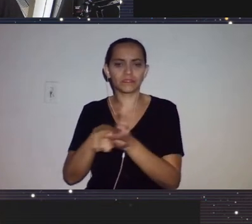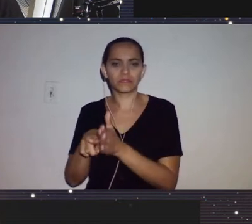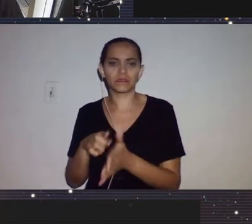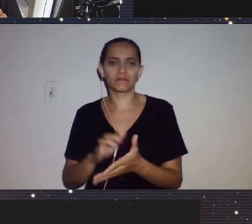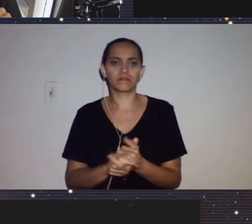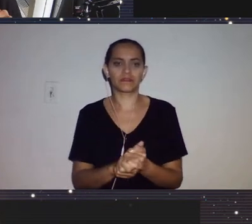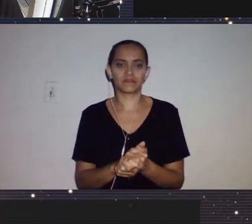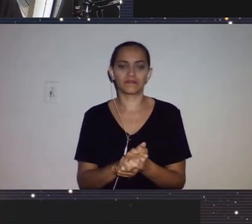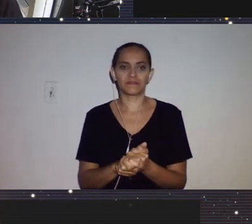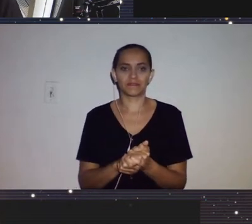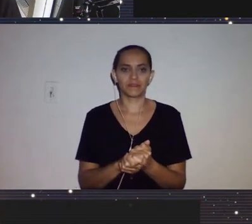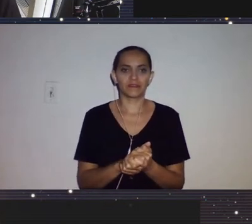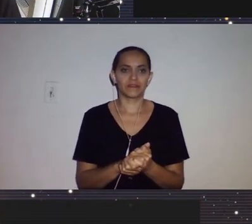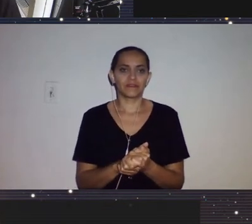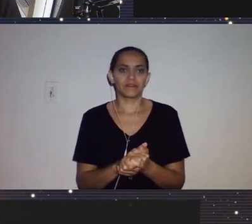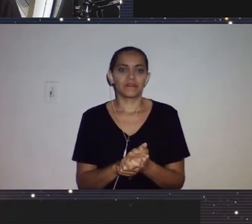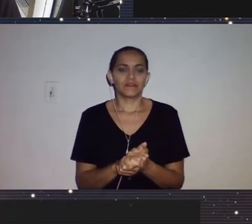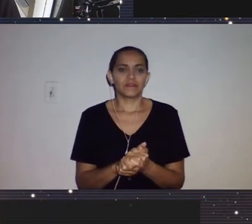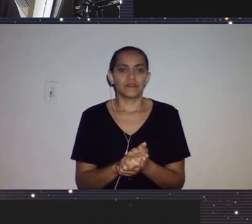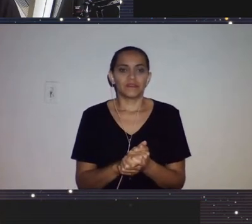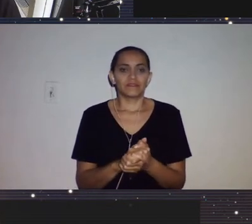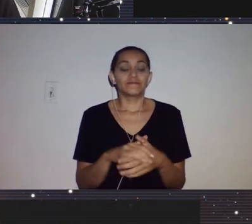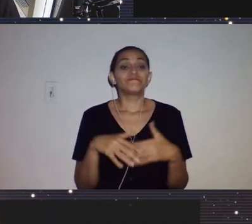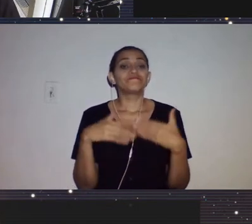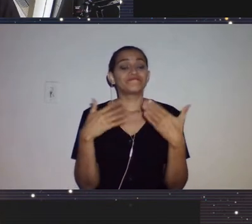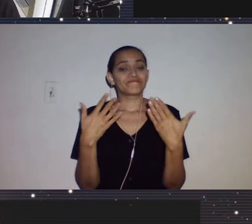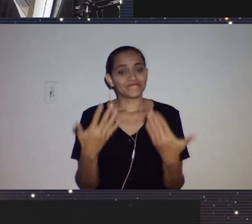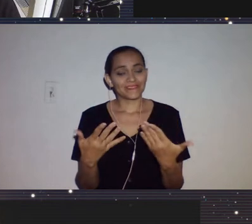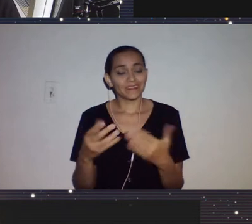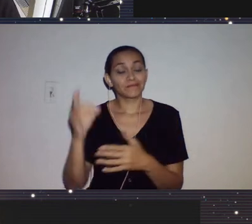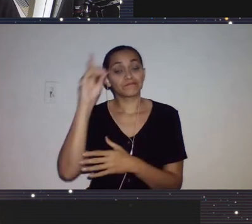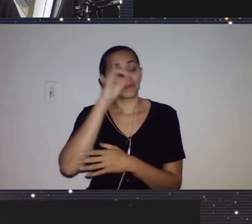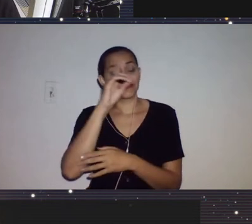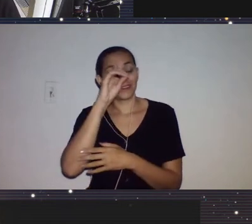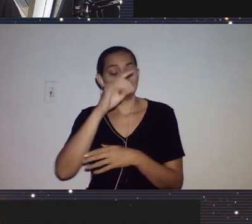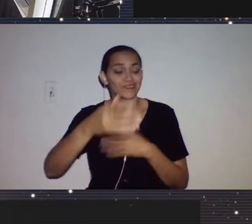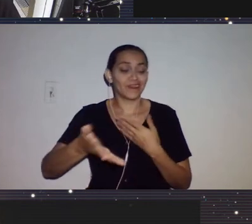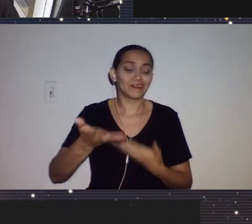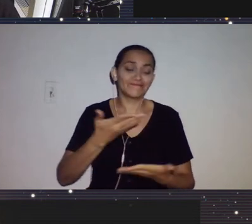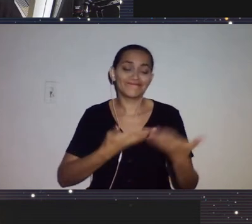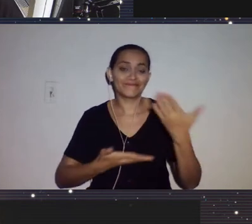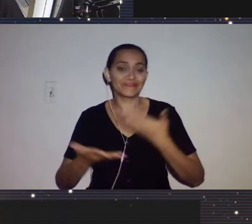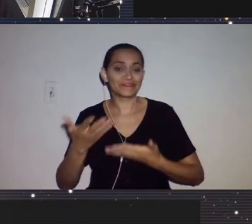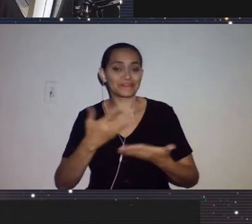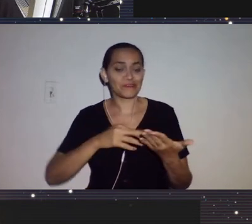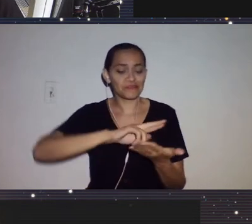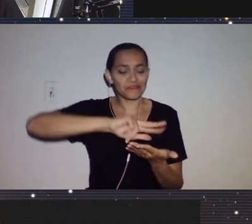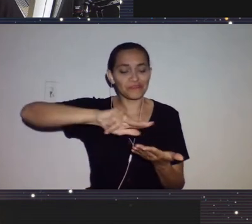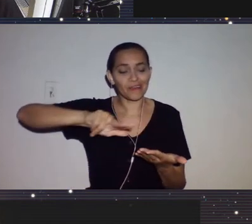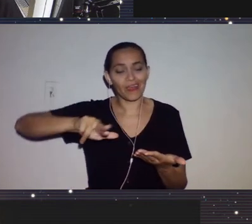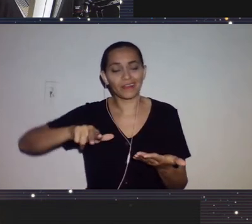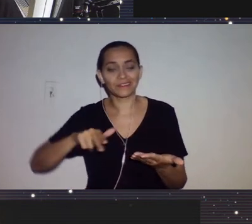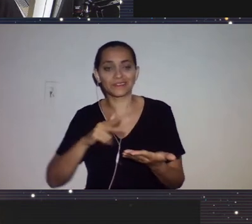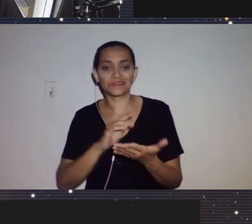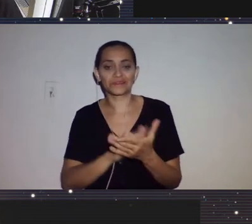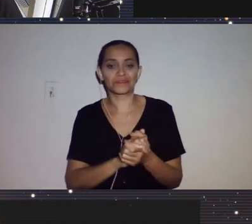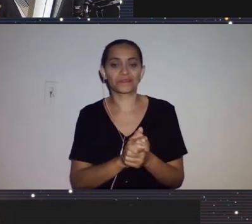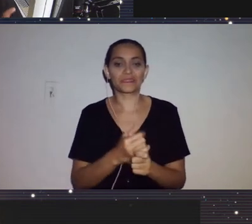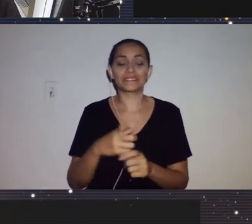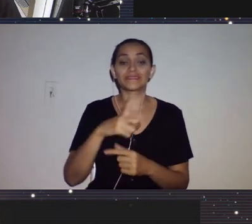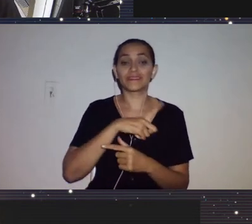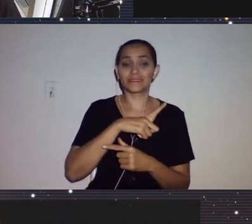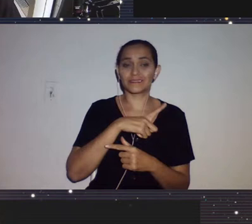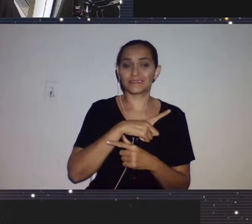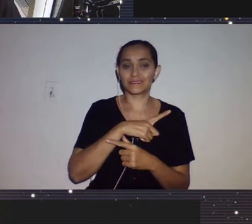Obrigada novamente pela pergunta. Então, dia a dia envolve várias coisas, eu acho. Tem, claro, a parte